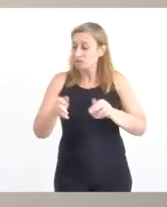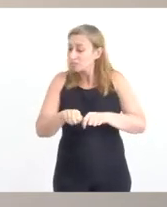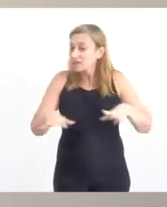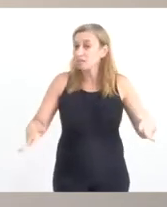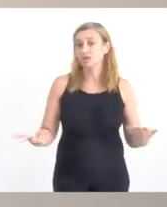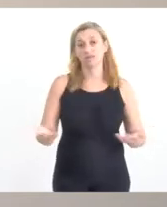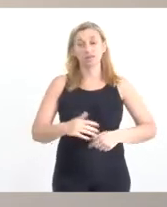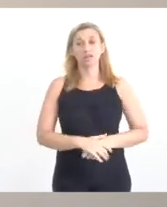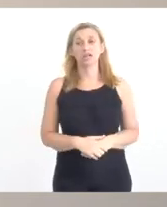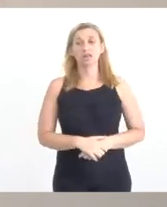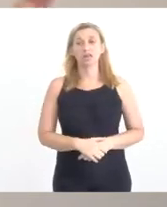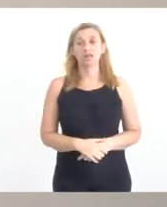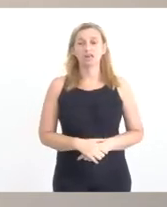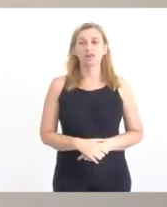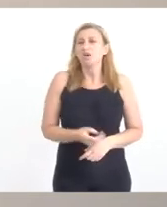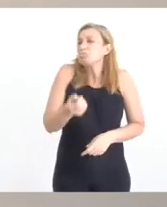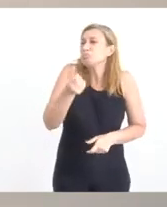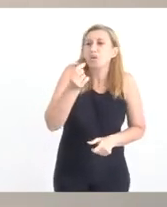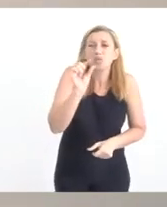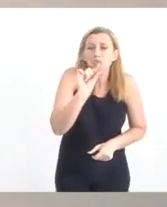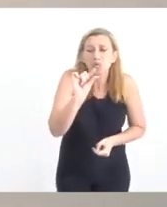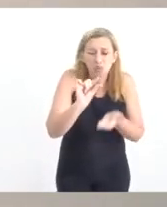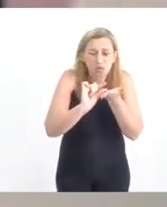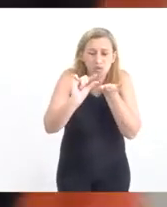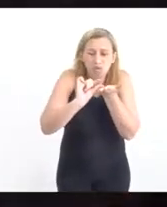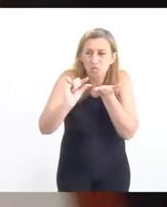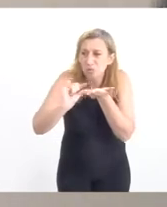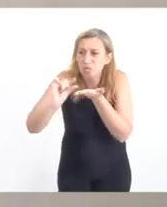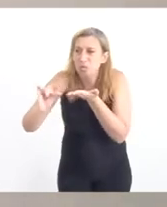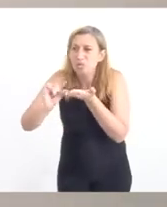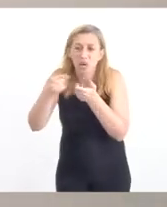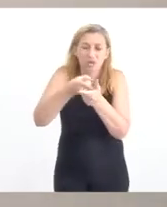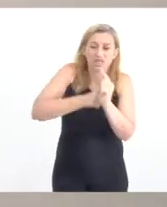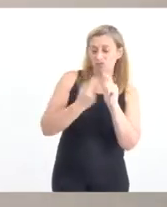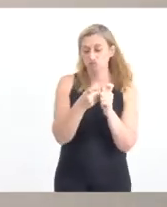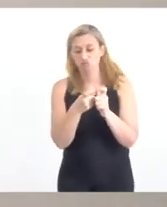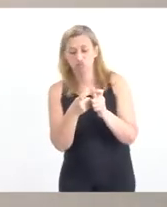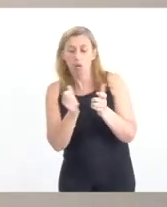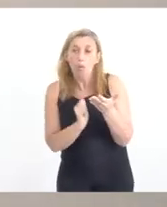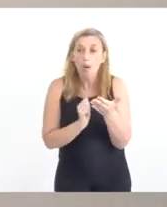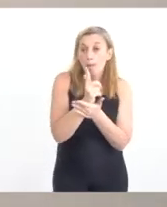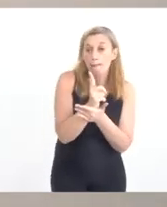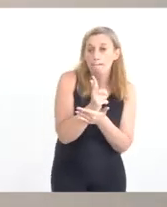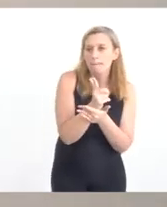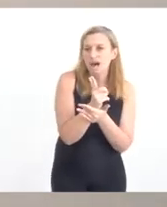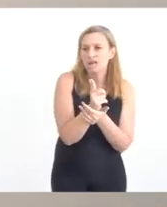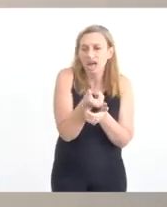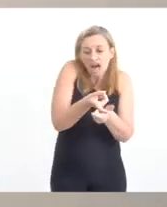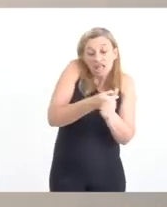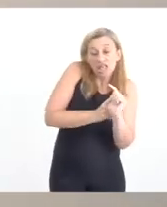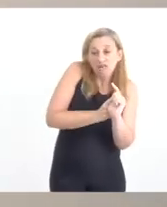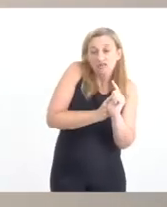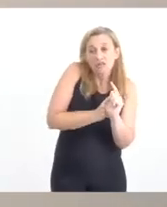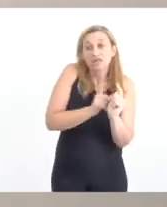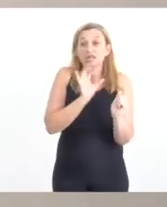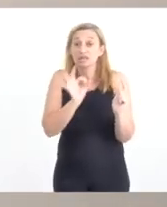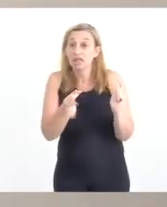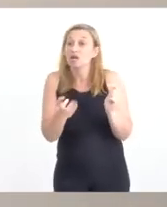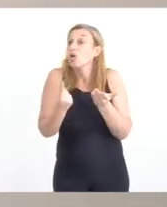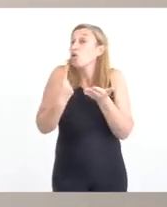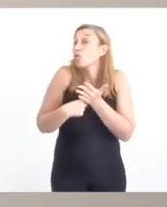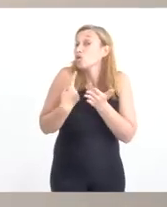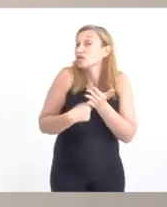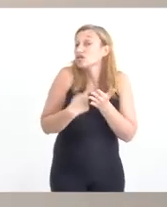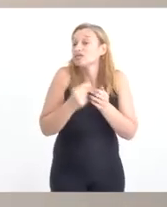anemia seja uma migalhinha sejam me galinha enquanto a dívida tá sendo paga enquanto a dívida Inclusive a